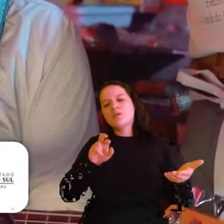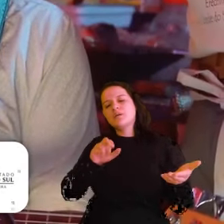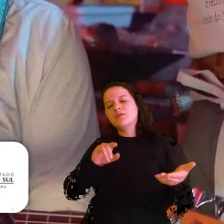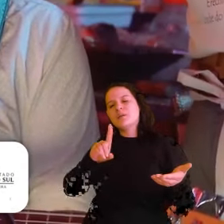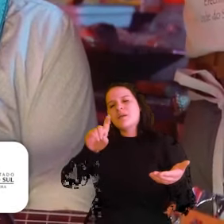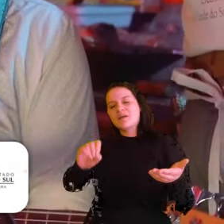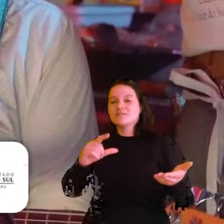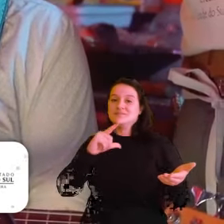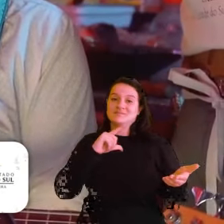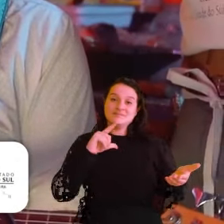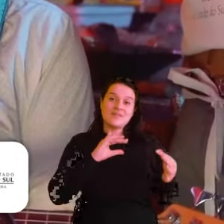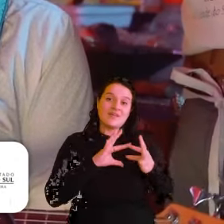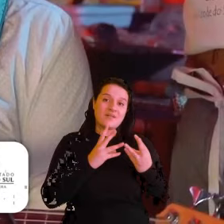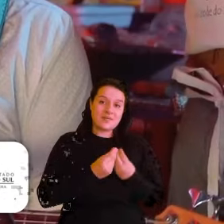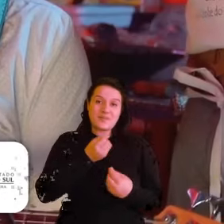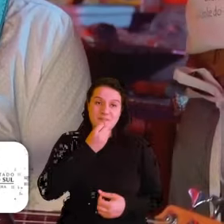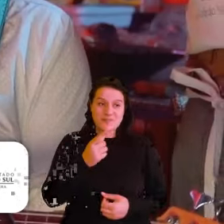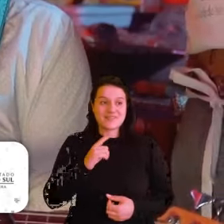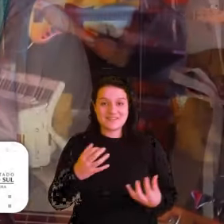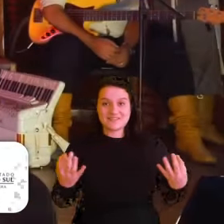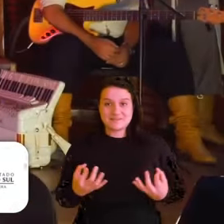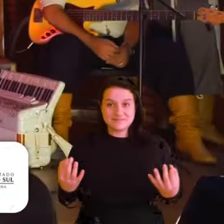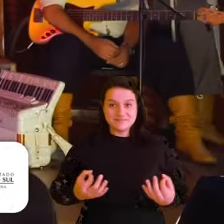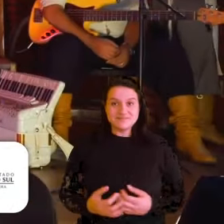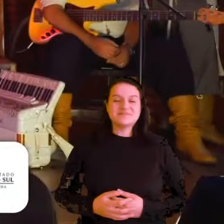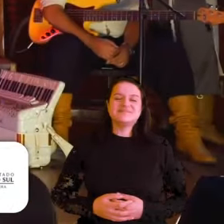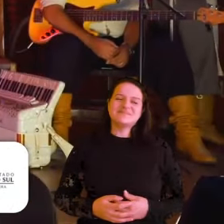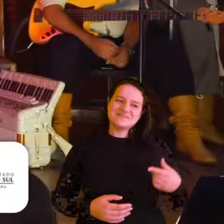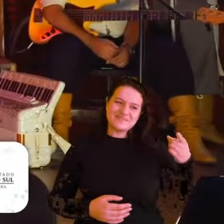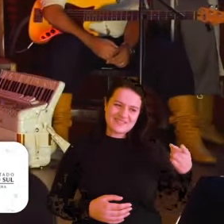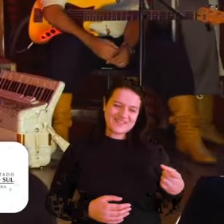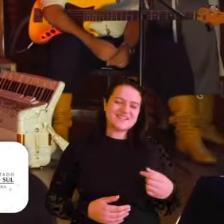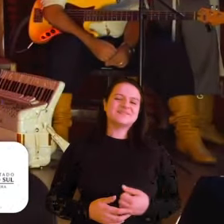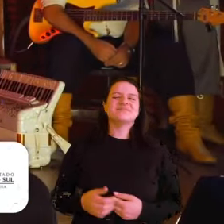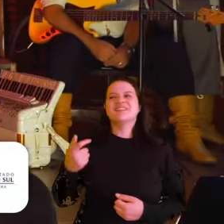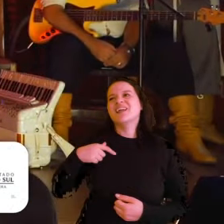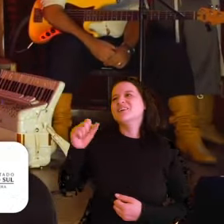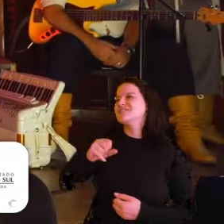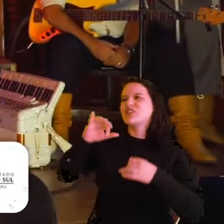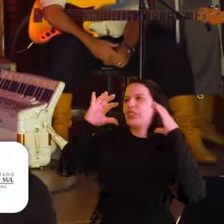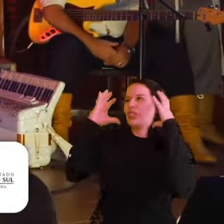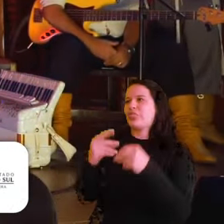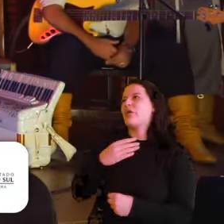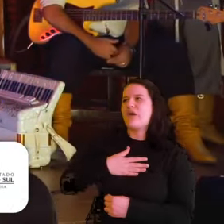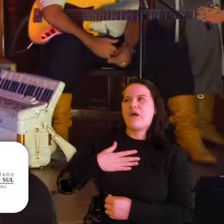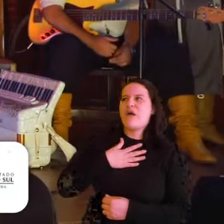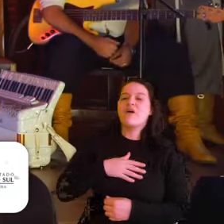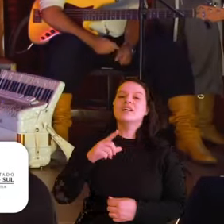são uma grande família, né, Canhoto? Canhoto é colorado, viu, pessoal? Pode ter certeza. Mais um para me ajudar? Não. Eu sou de